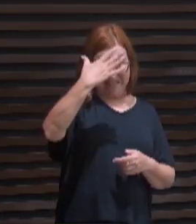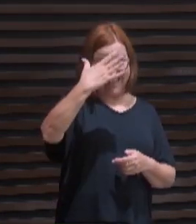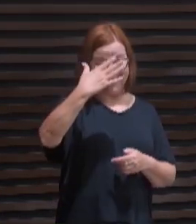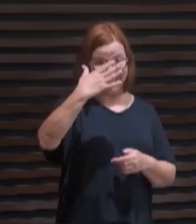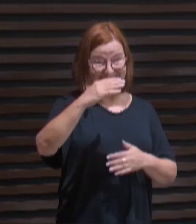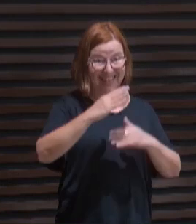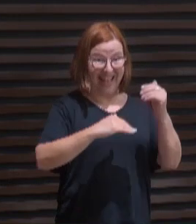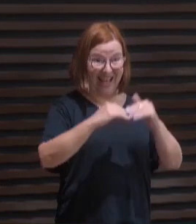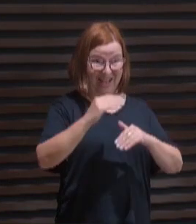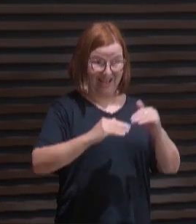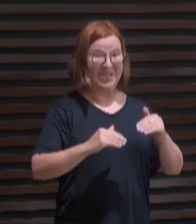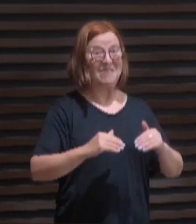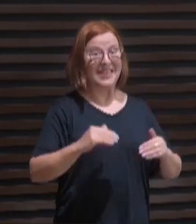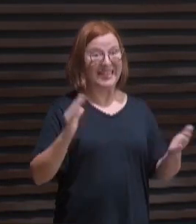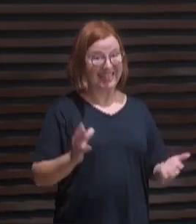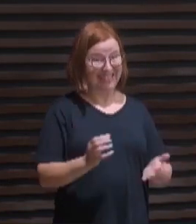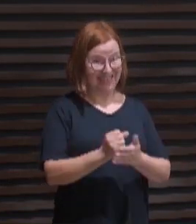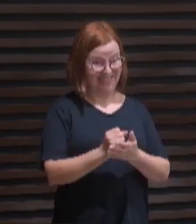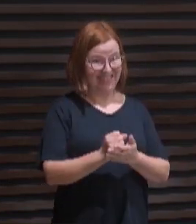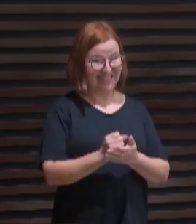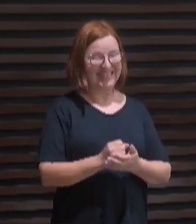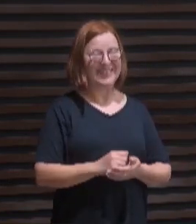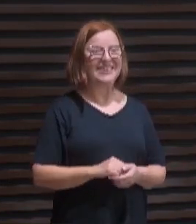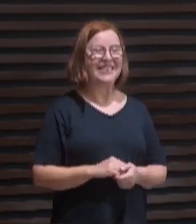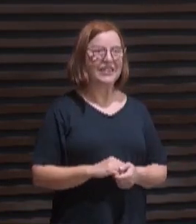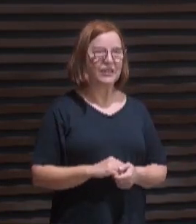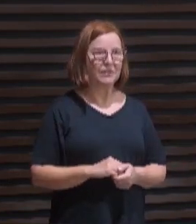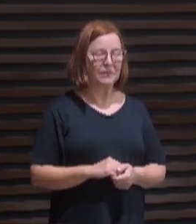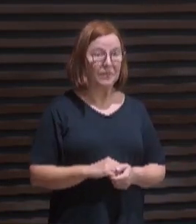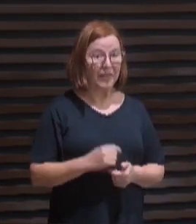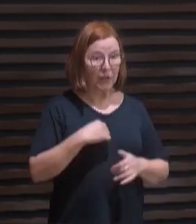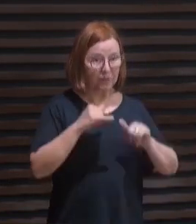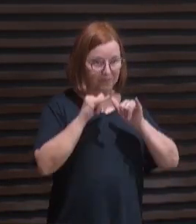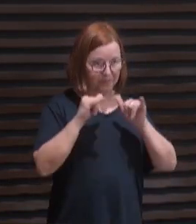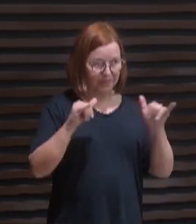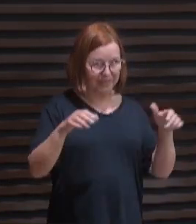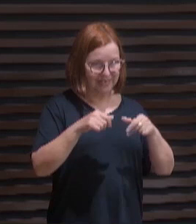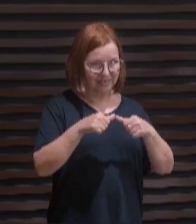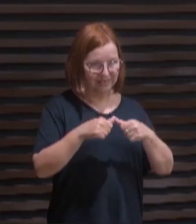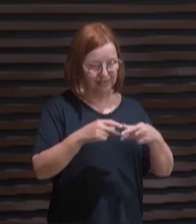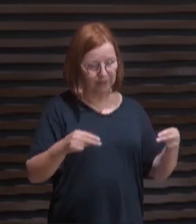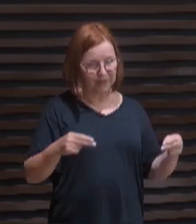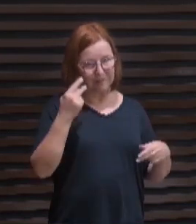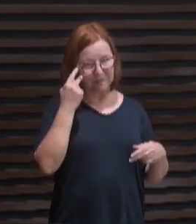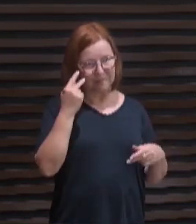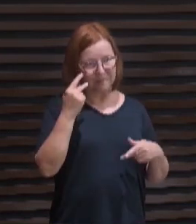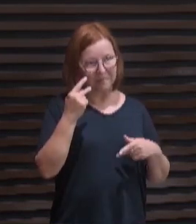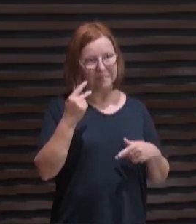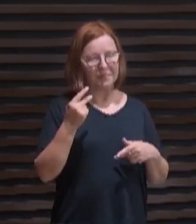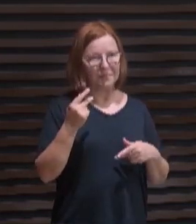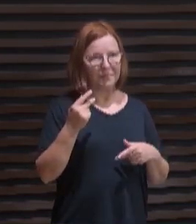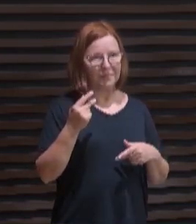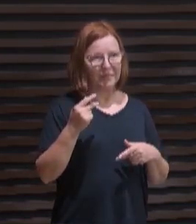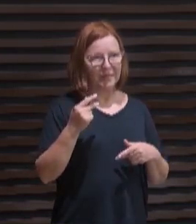que faz toda a diferença. Então, eu estou falando isso para dizer que essa terra é velha,